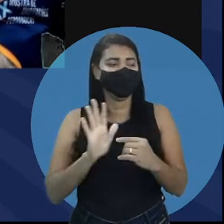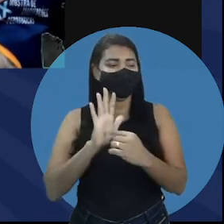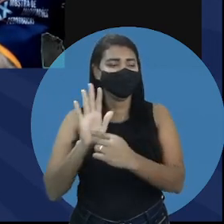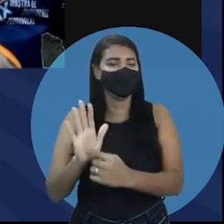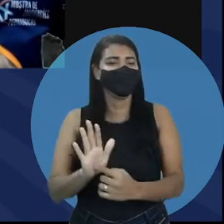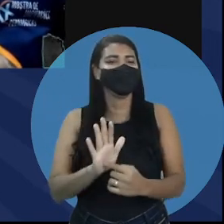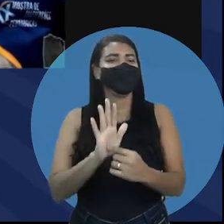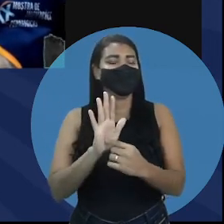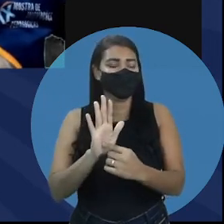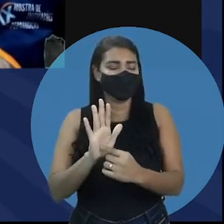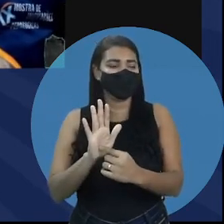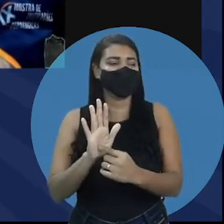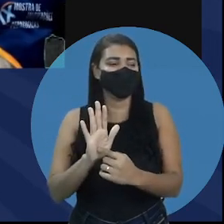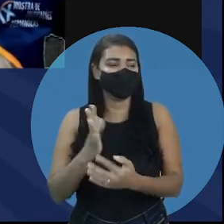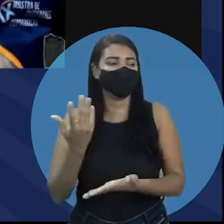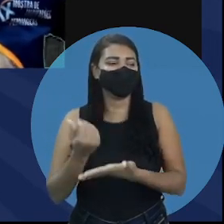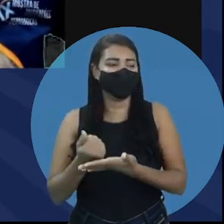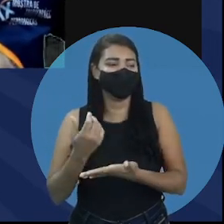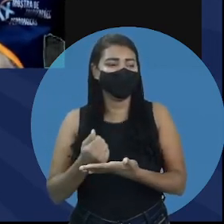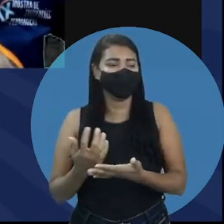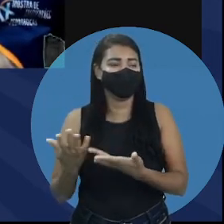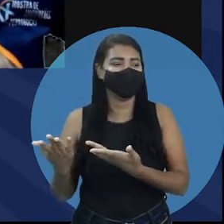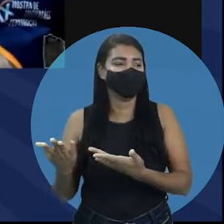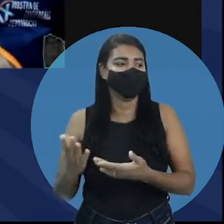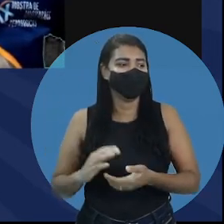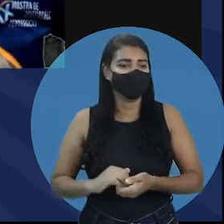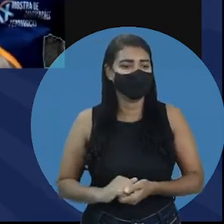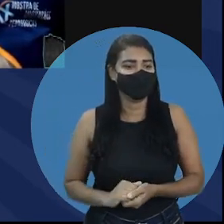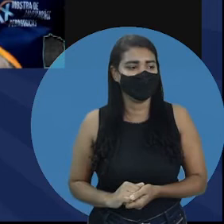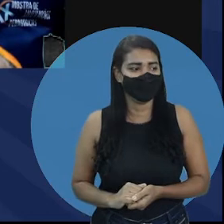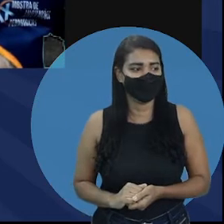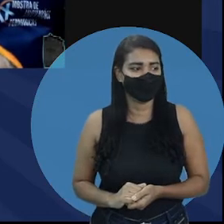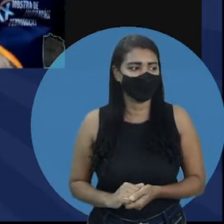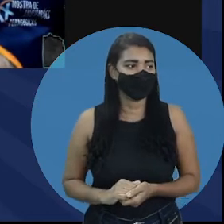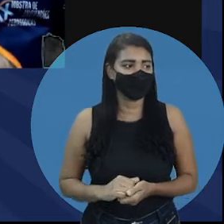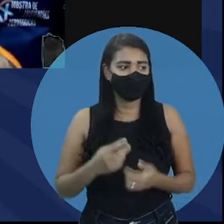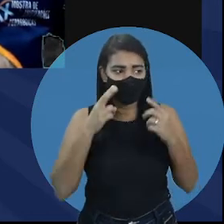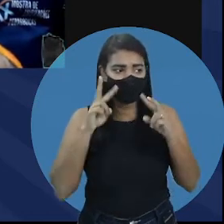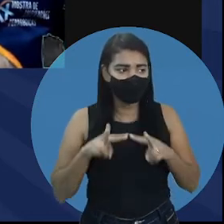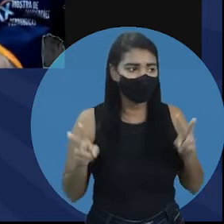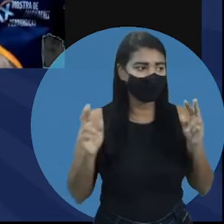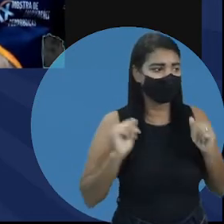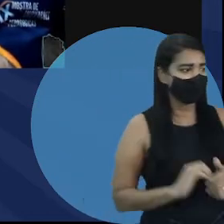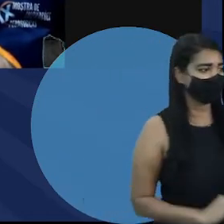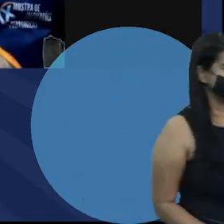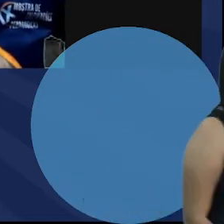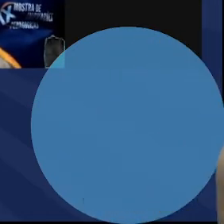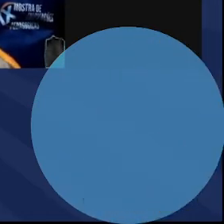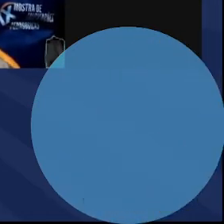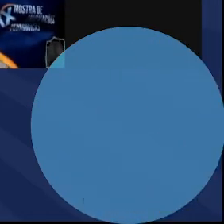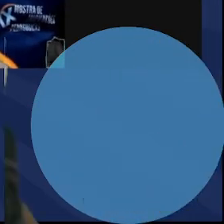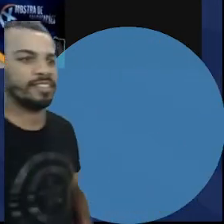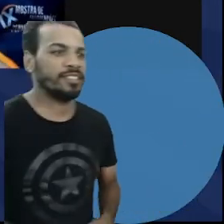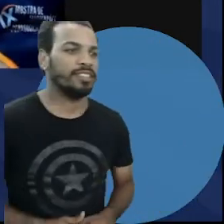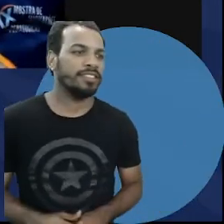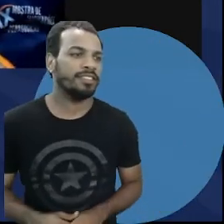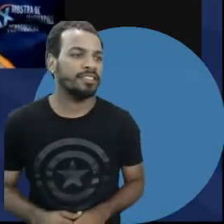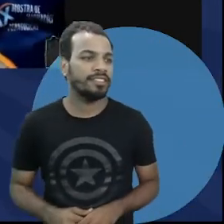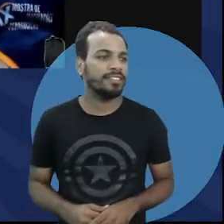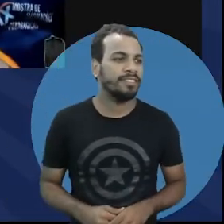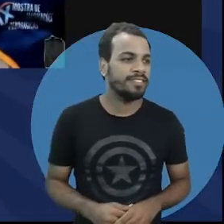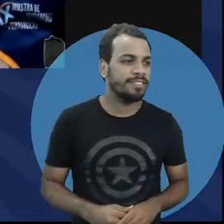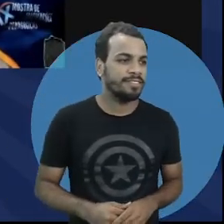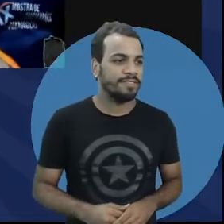aqui no aplicativo. Deixa a gente mostrar. Não sei se dá para ver. Dá para ver? Sim. Dá sim. E também